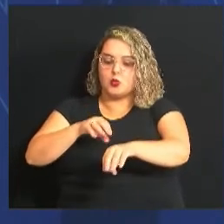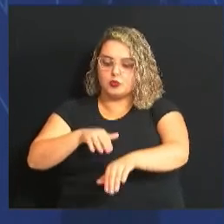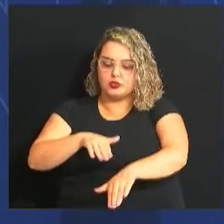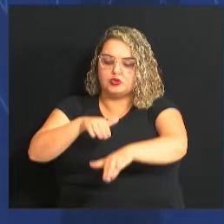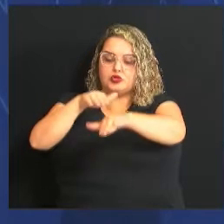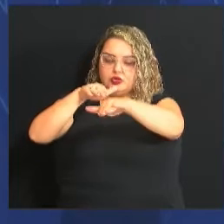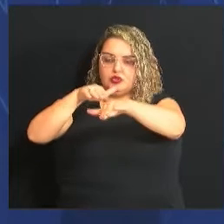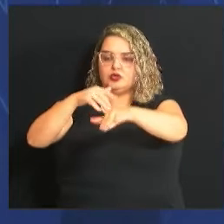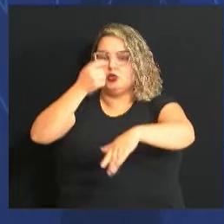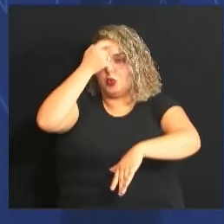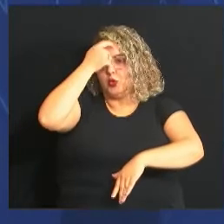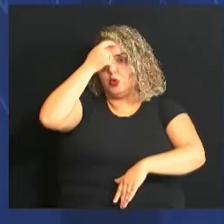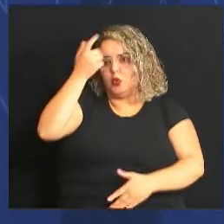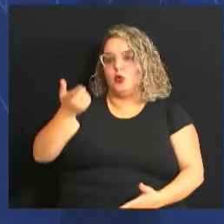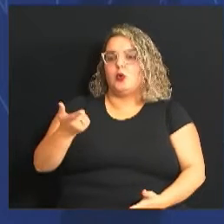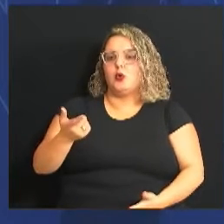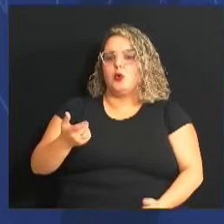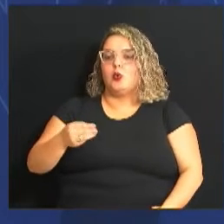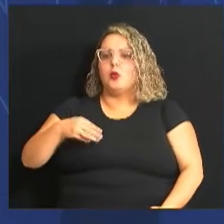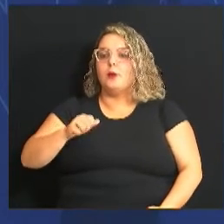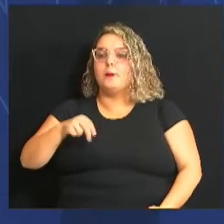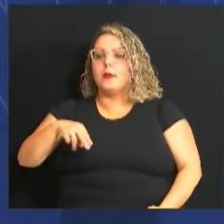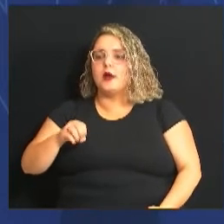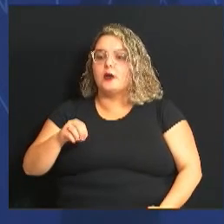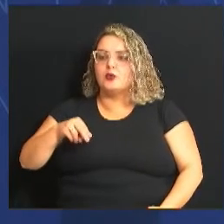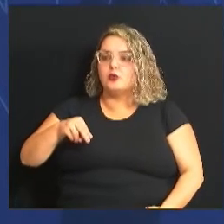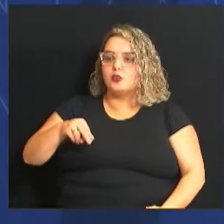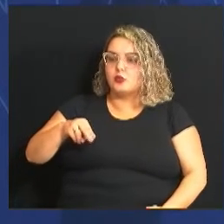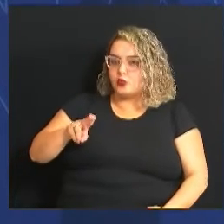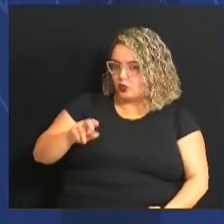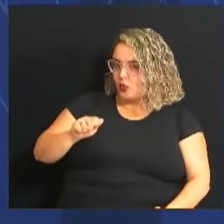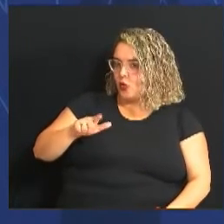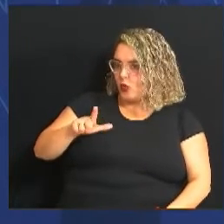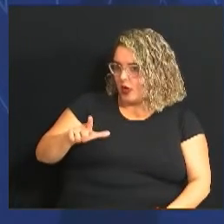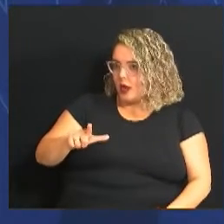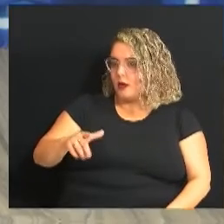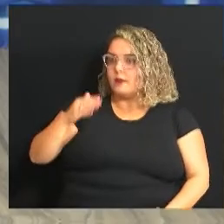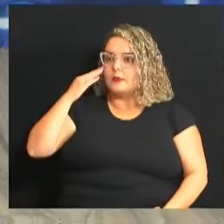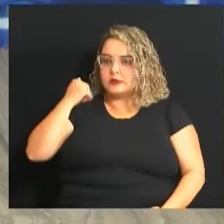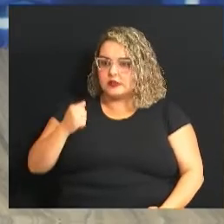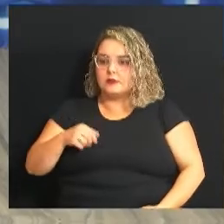manual com o que você precisa saber para educar crianças e adolescentes?